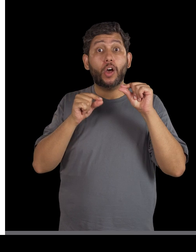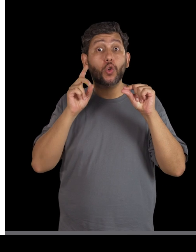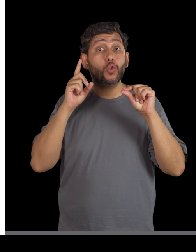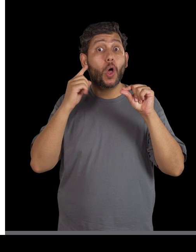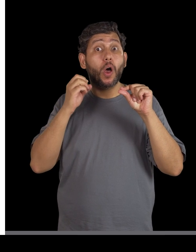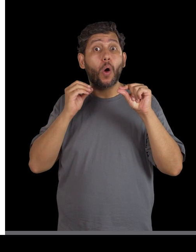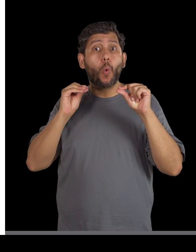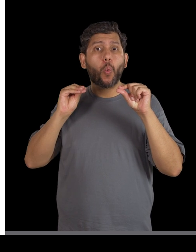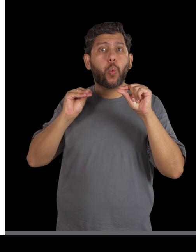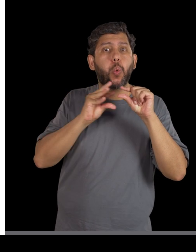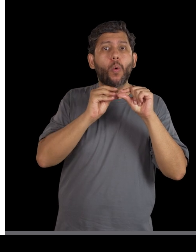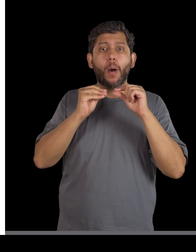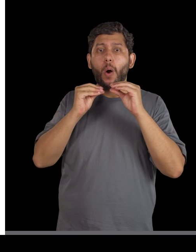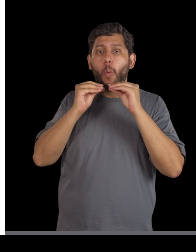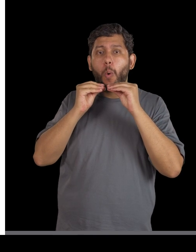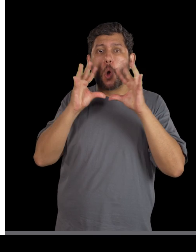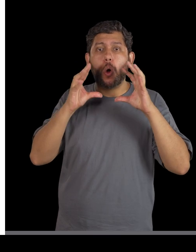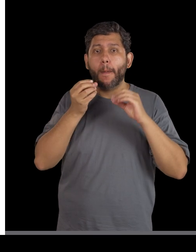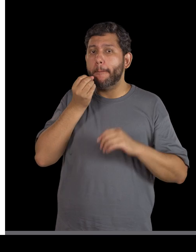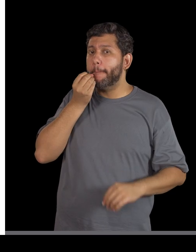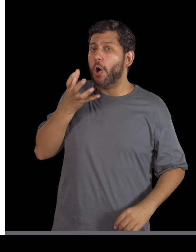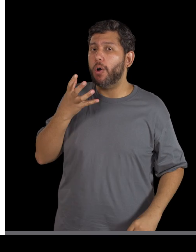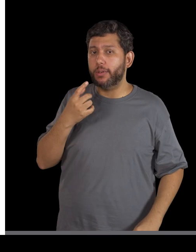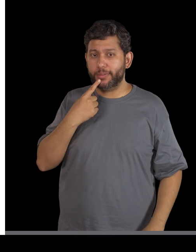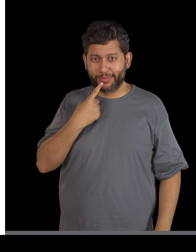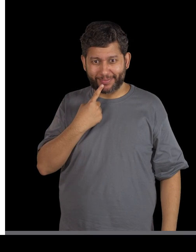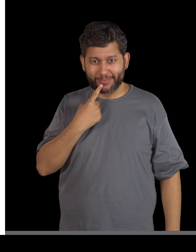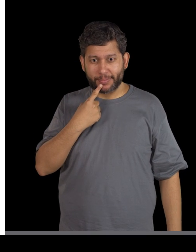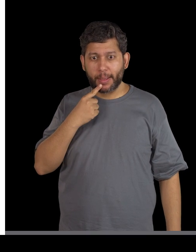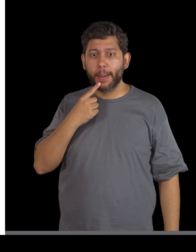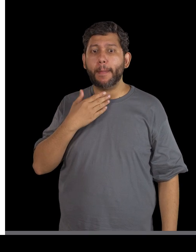b. Acontece a mesma coisa. A única diferença é o